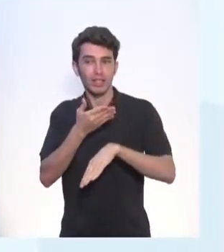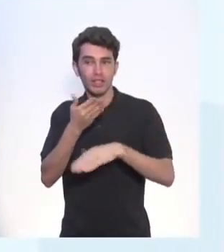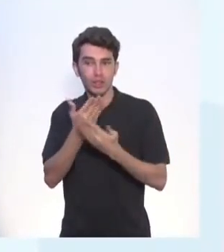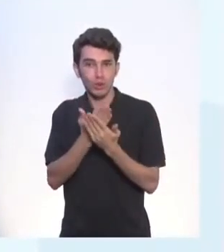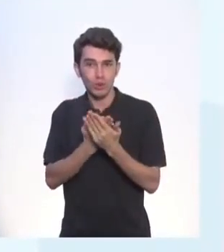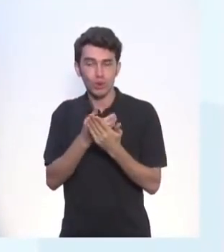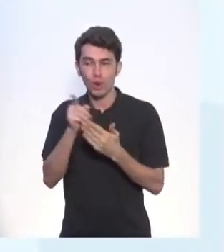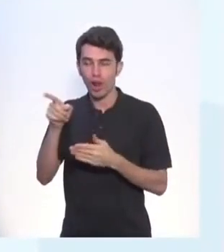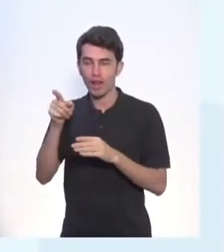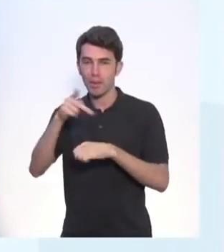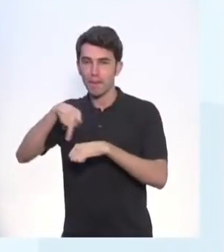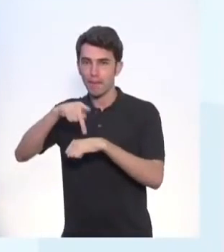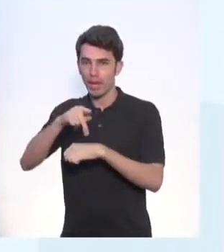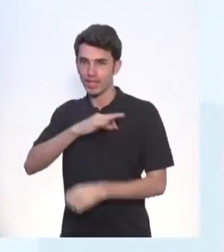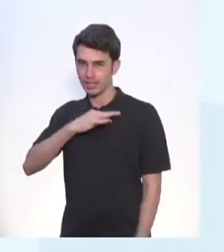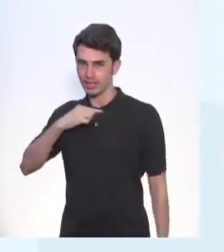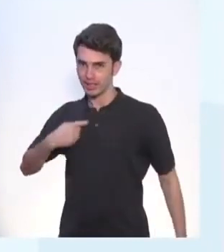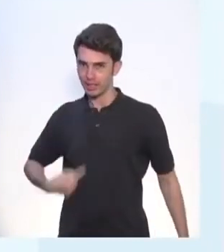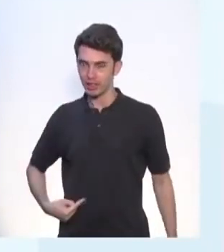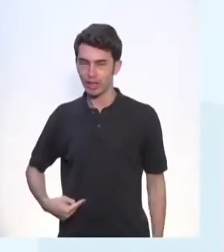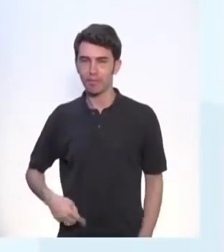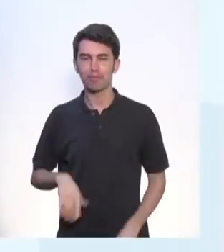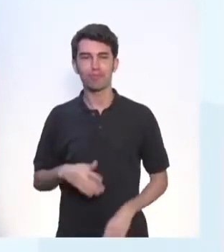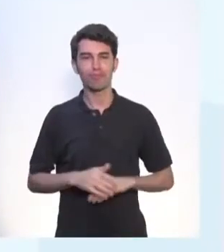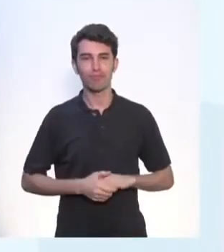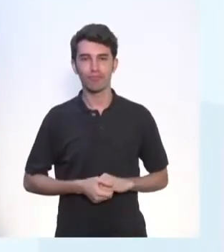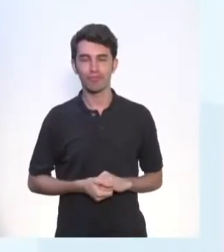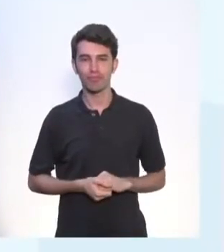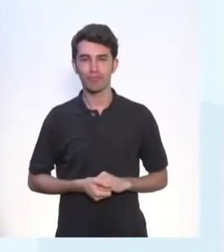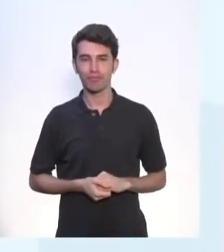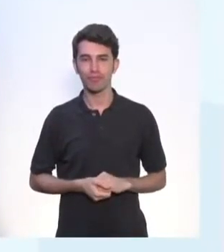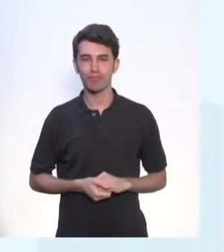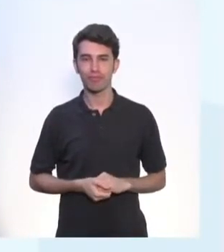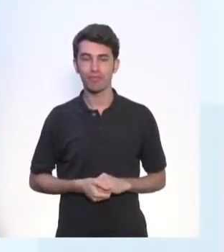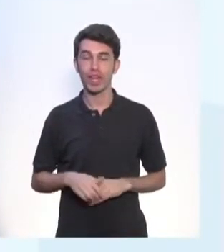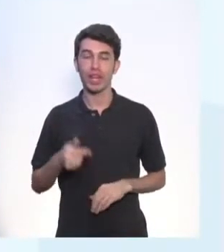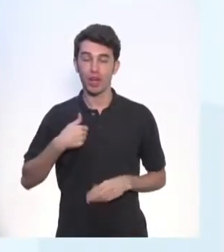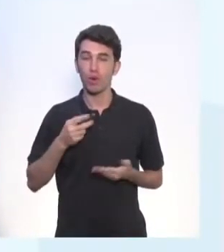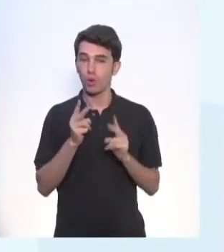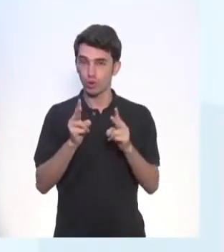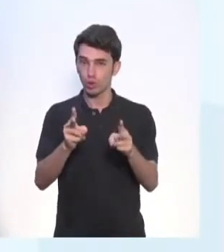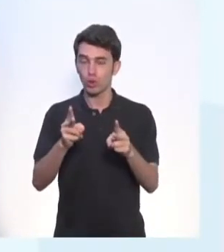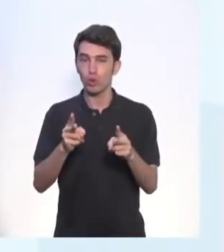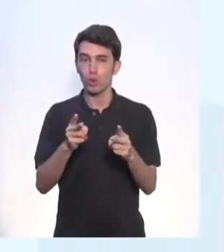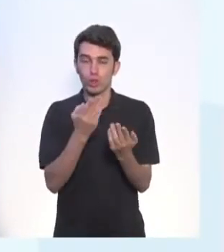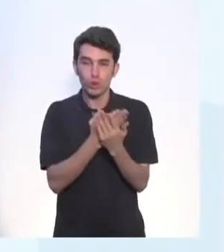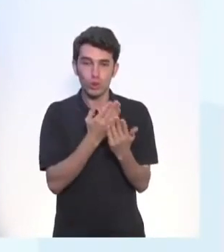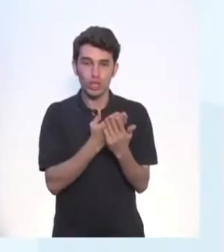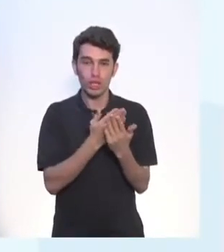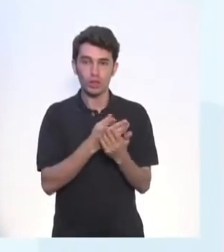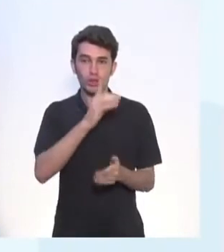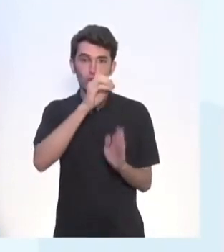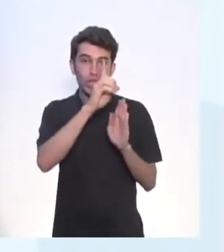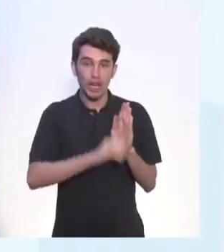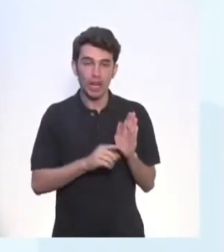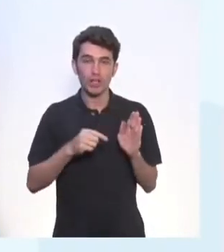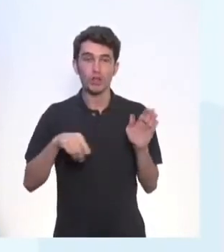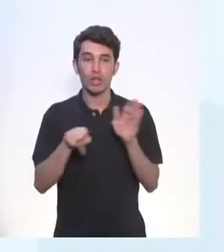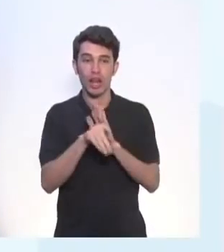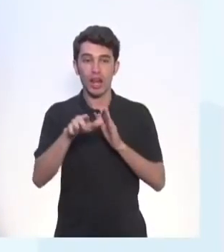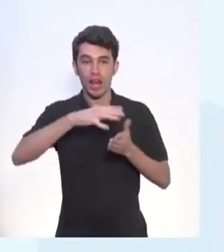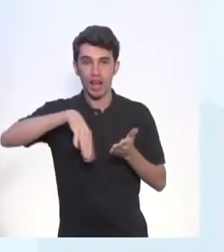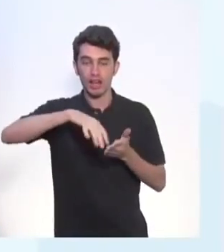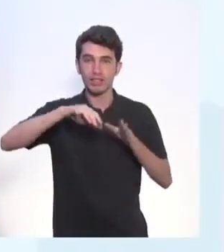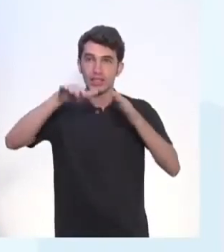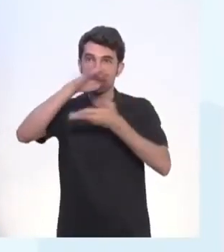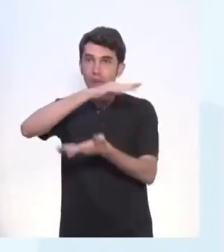Depois, continuando, ainda estou estudando Direito na área espacial. Aqui, gente, eu vou